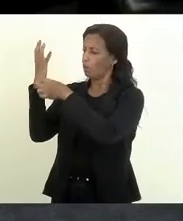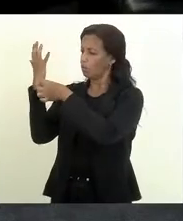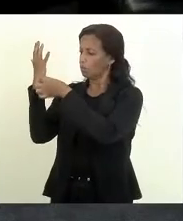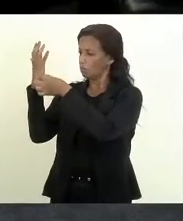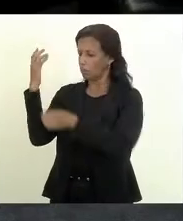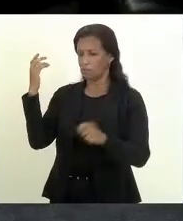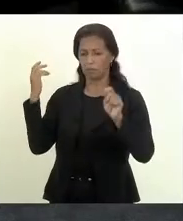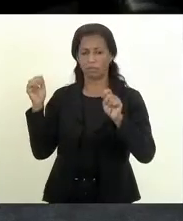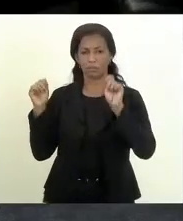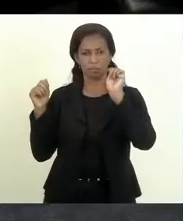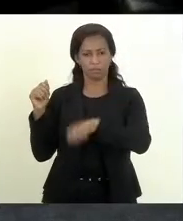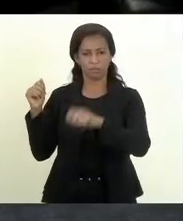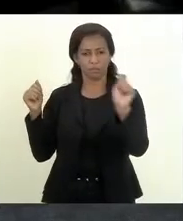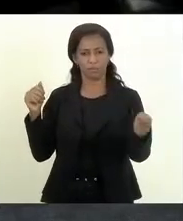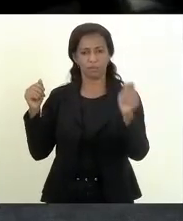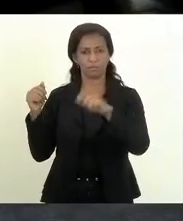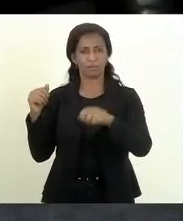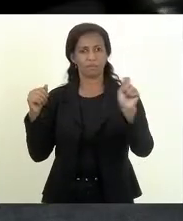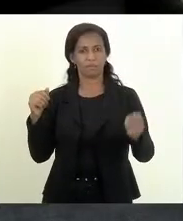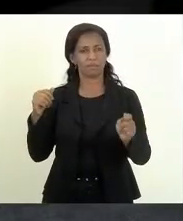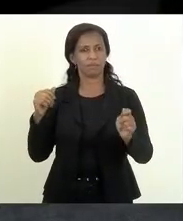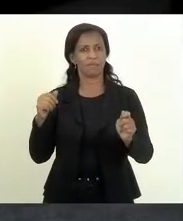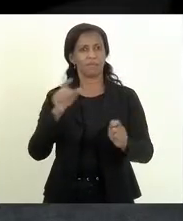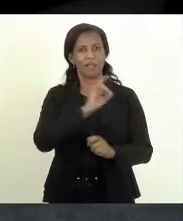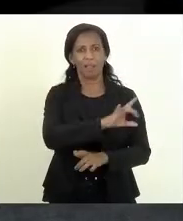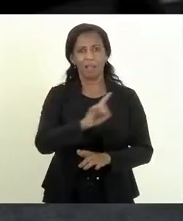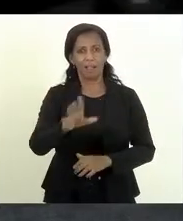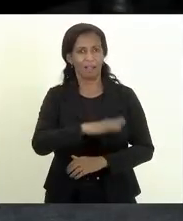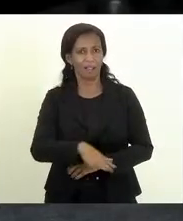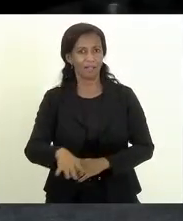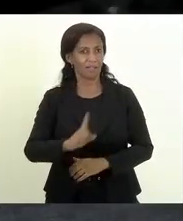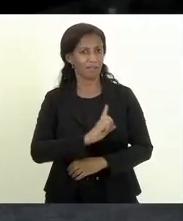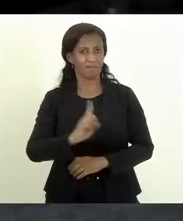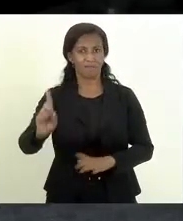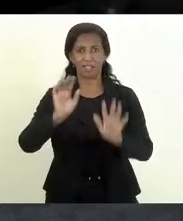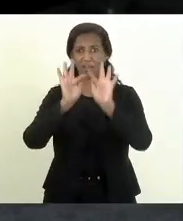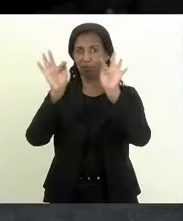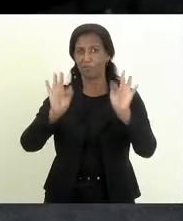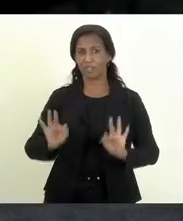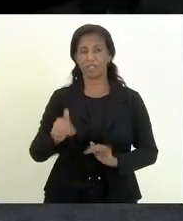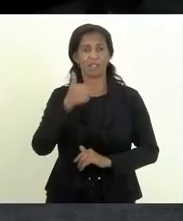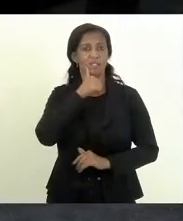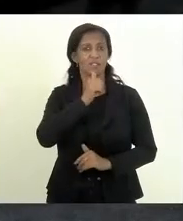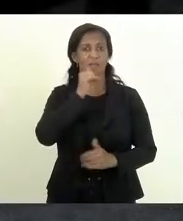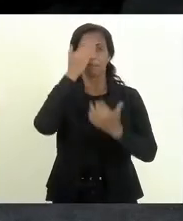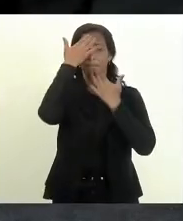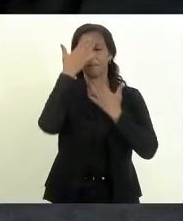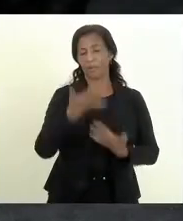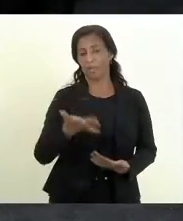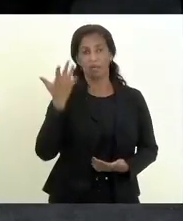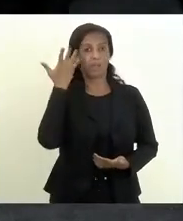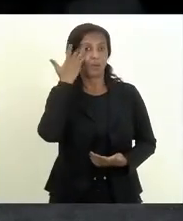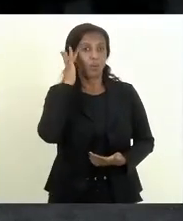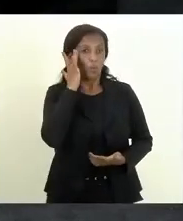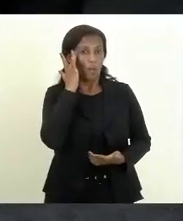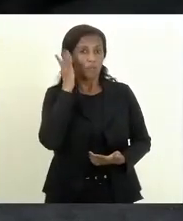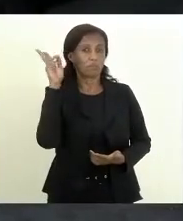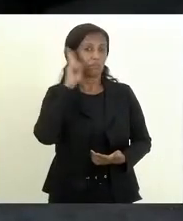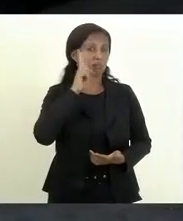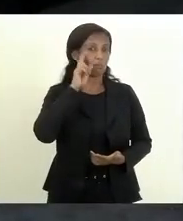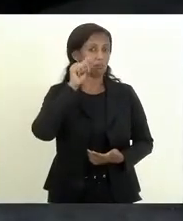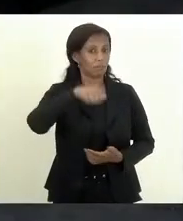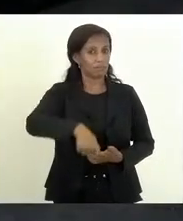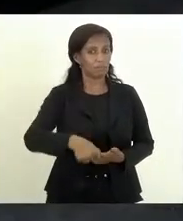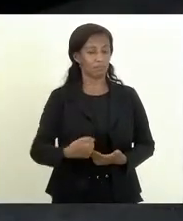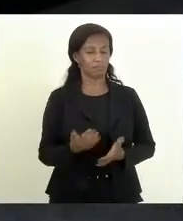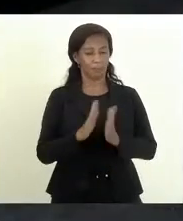todas saíam dali felizes e as mães agradecidas. Então, eu acho que, lembro aqui uma